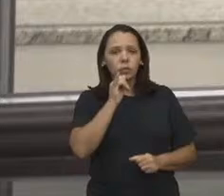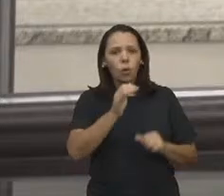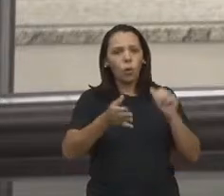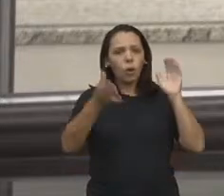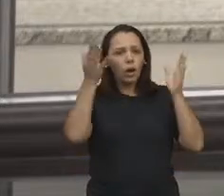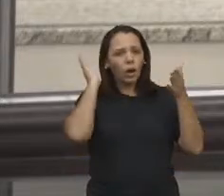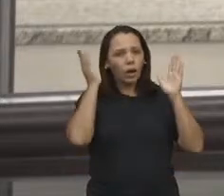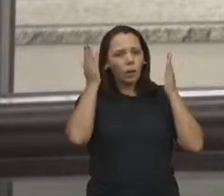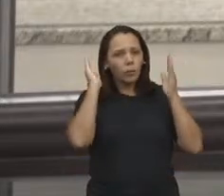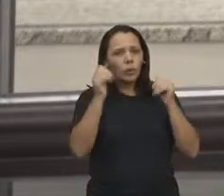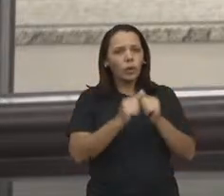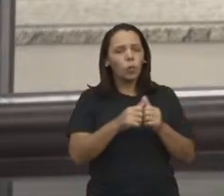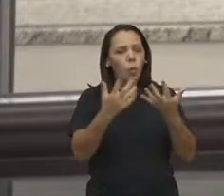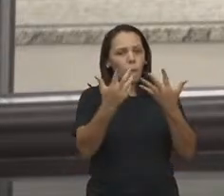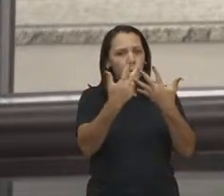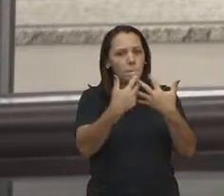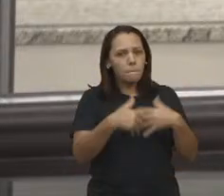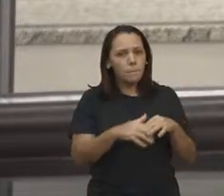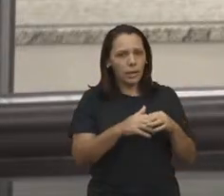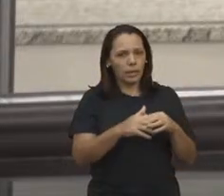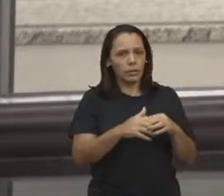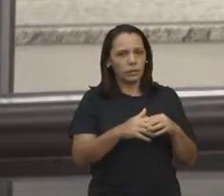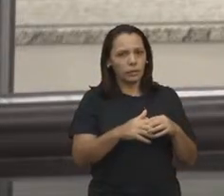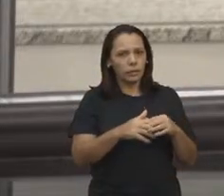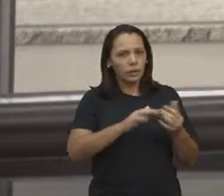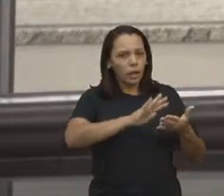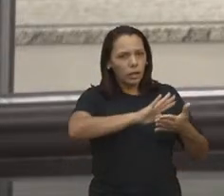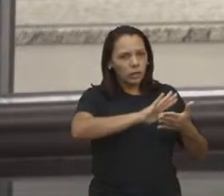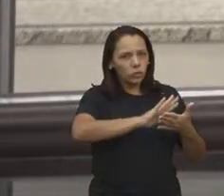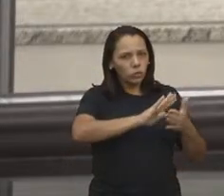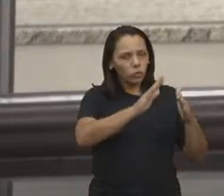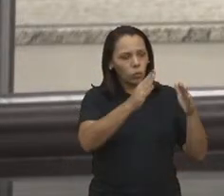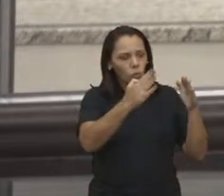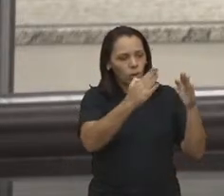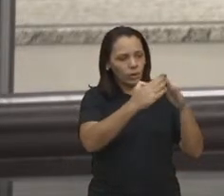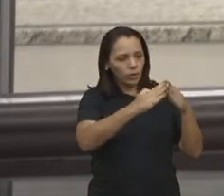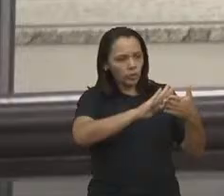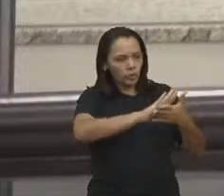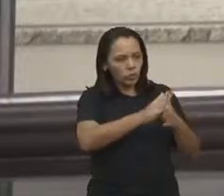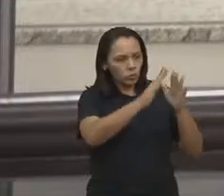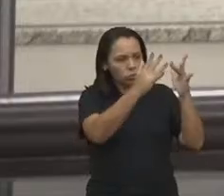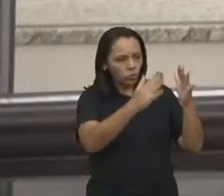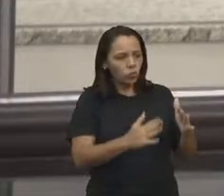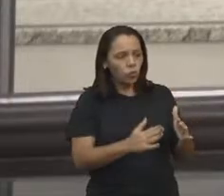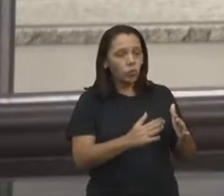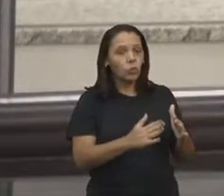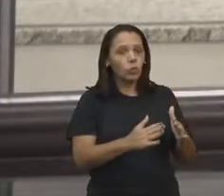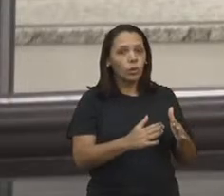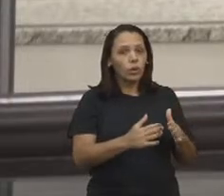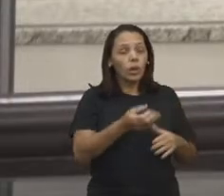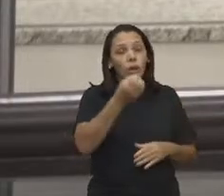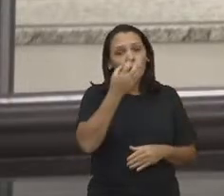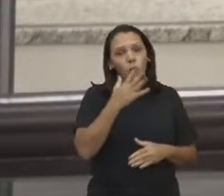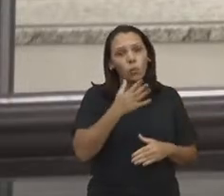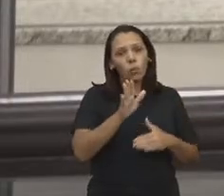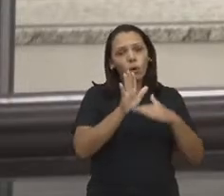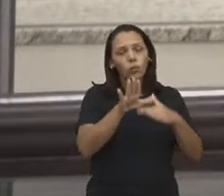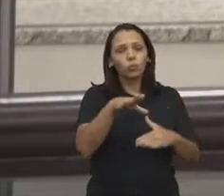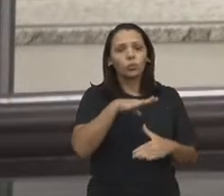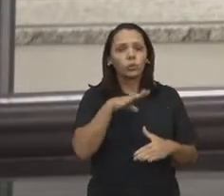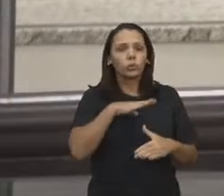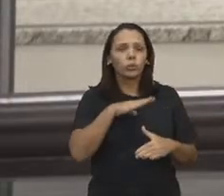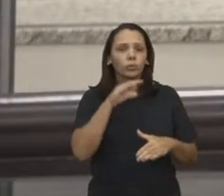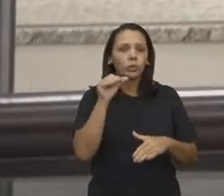aquilo ali é benefício para a cidade. Por que é benefício para a cidade? Vai gerar impostos, vai gerar